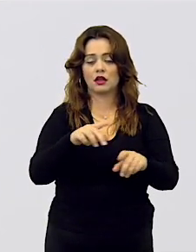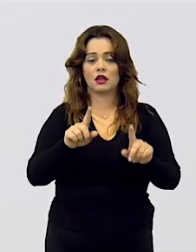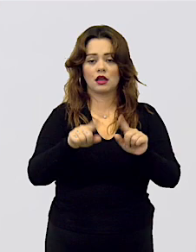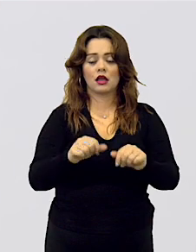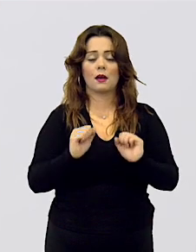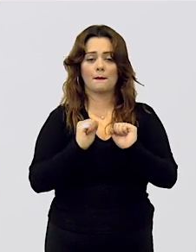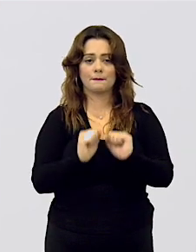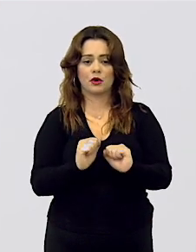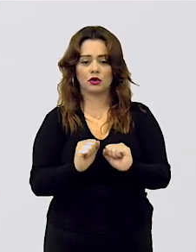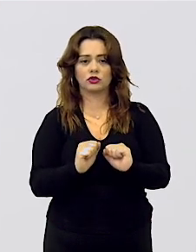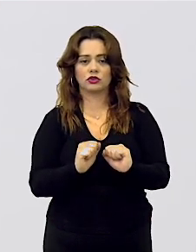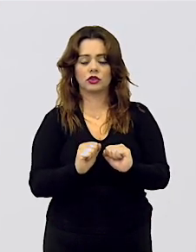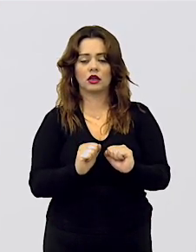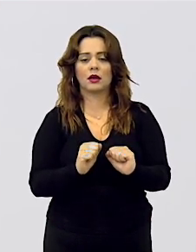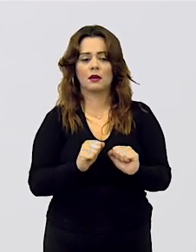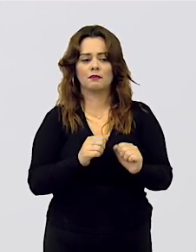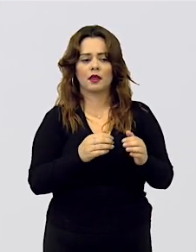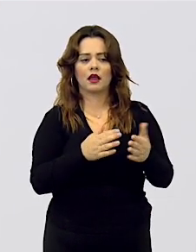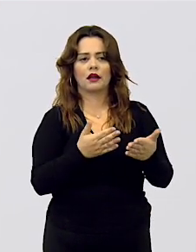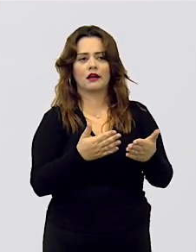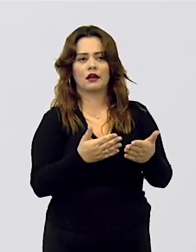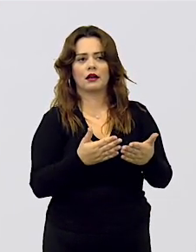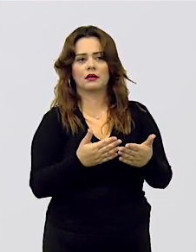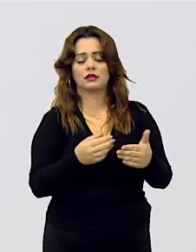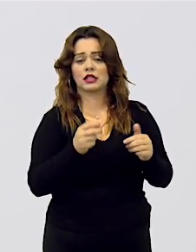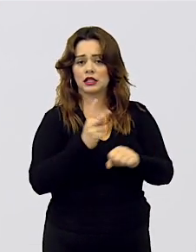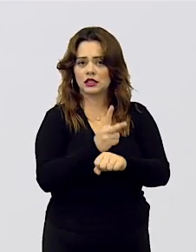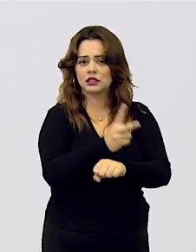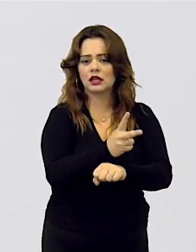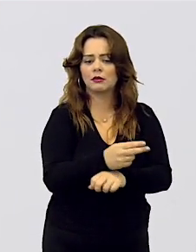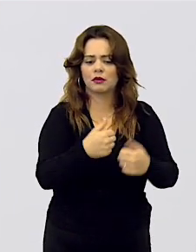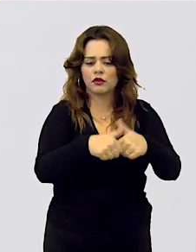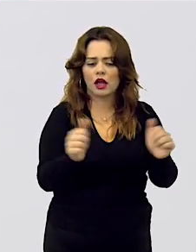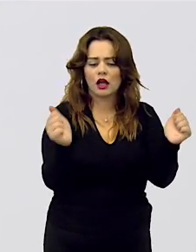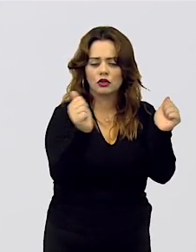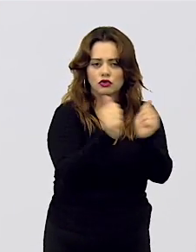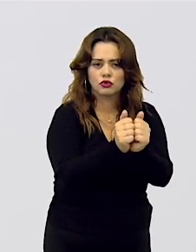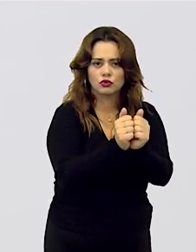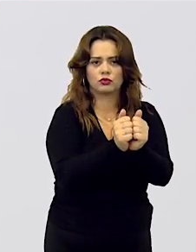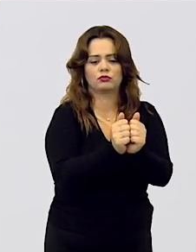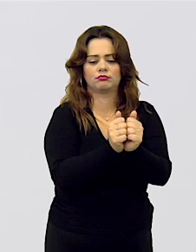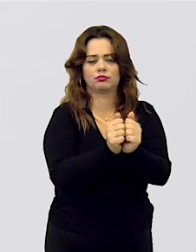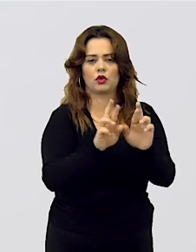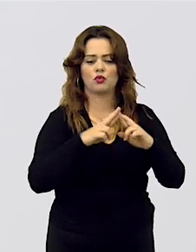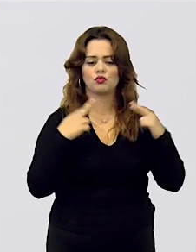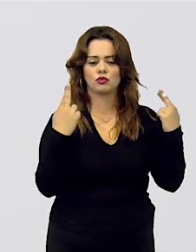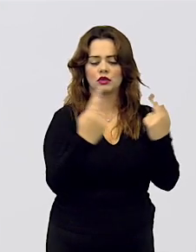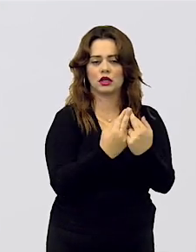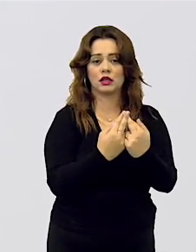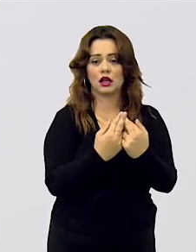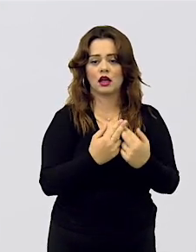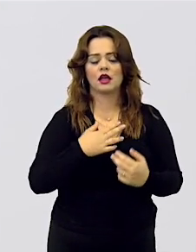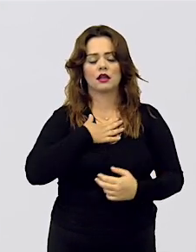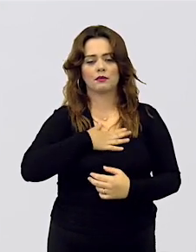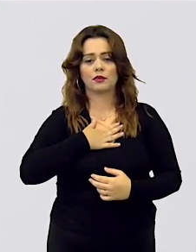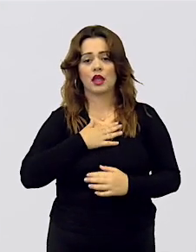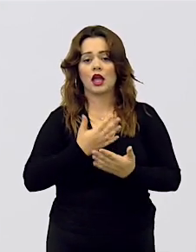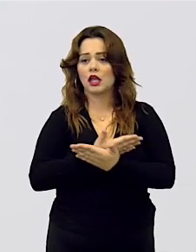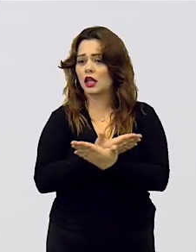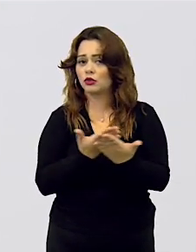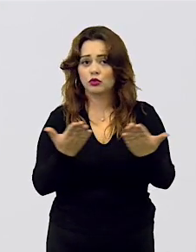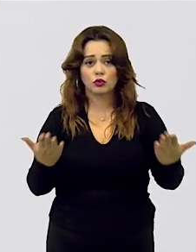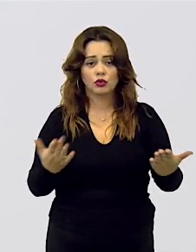Ministro borete e nossas nações cada vez mais Unidas e mais prósperas a todos nós